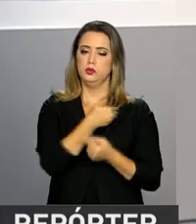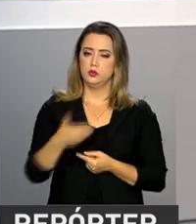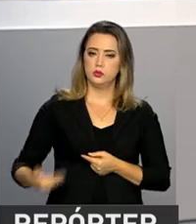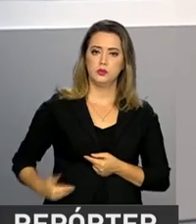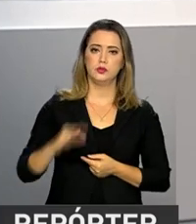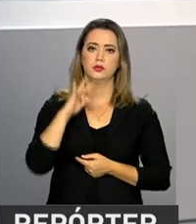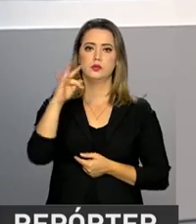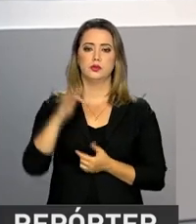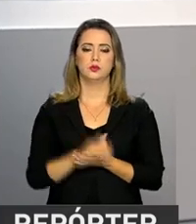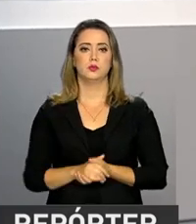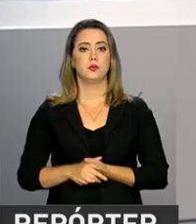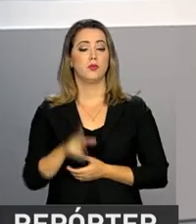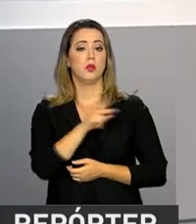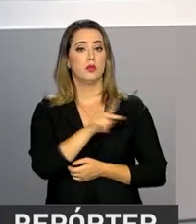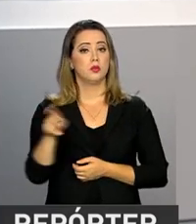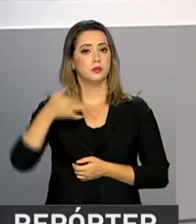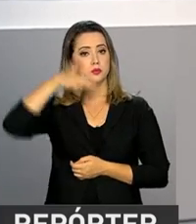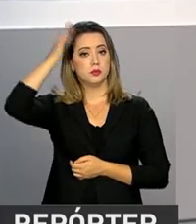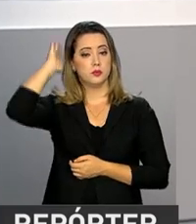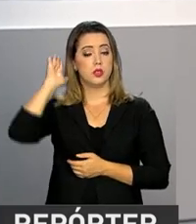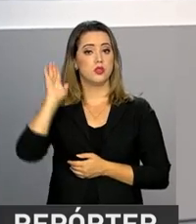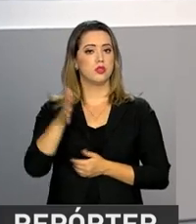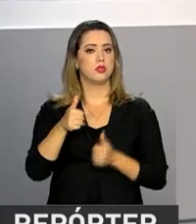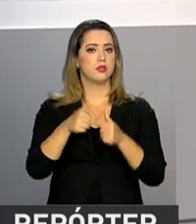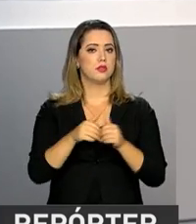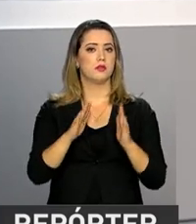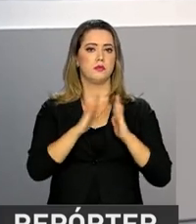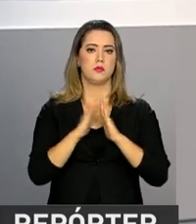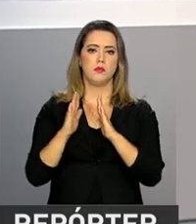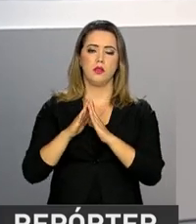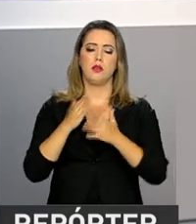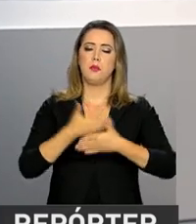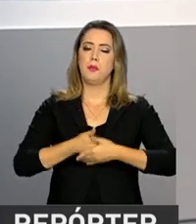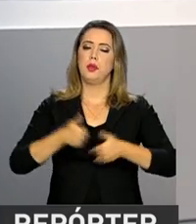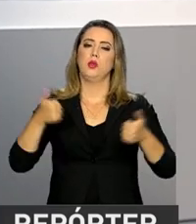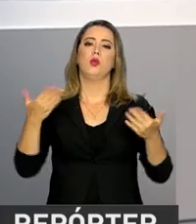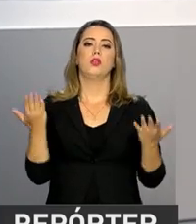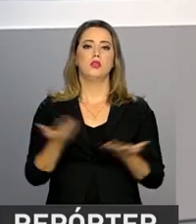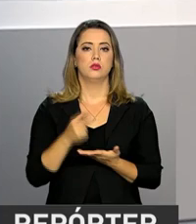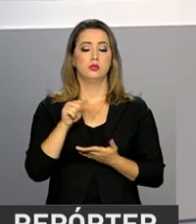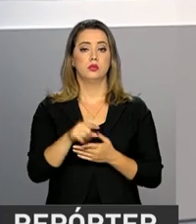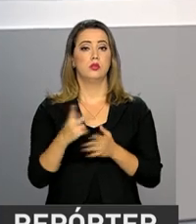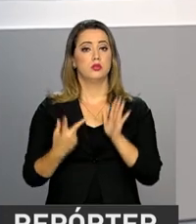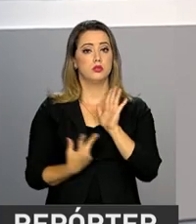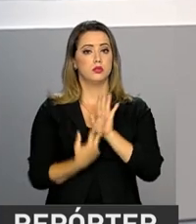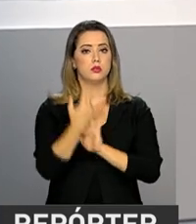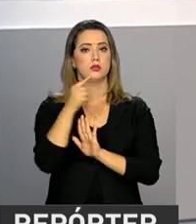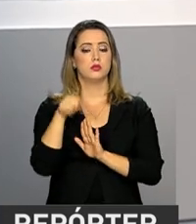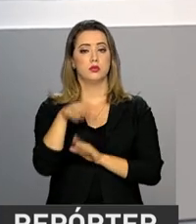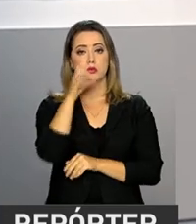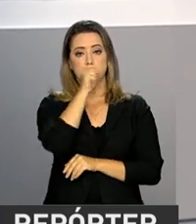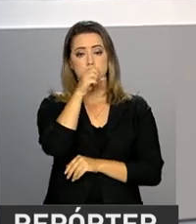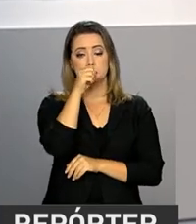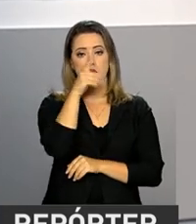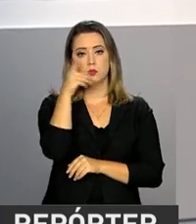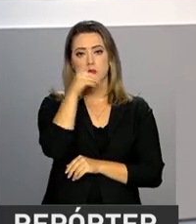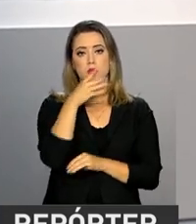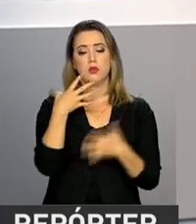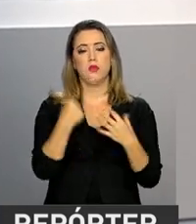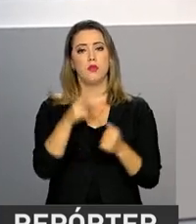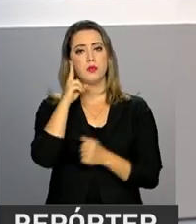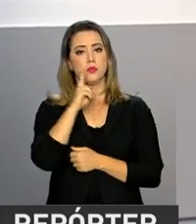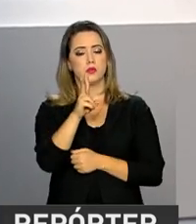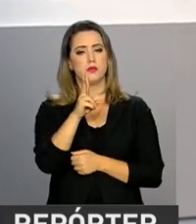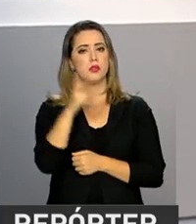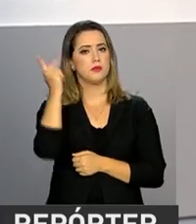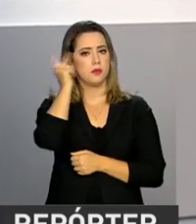presidente michel temer já está em casa casa e se recupera bem do procedimento cirúrgico realizado neste fim de semana de são paulo o repórter